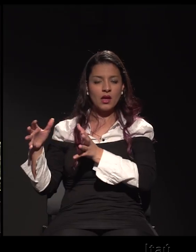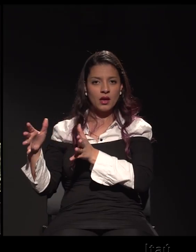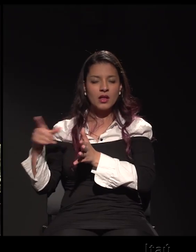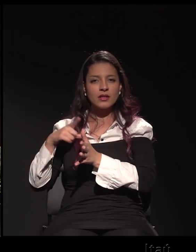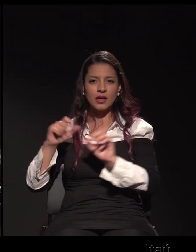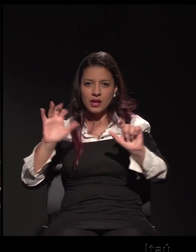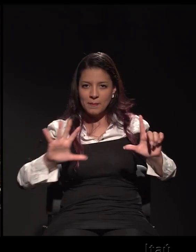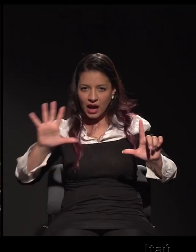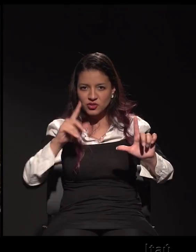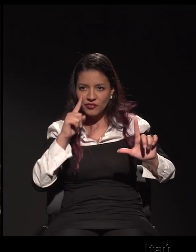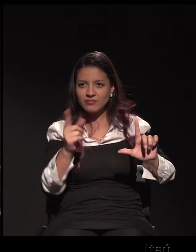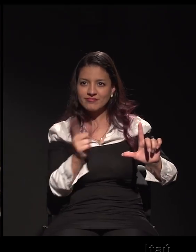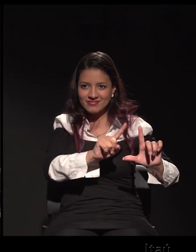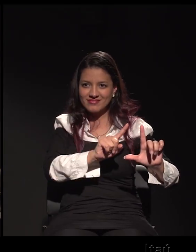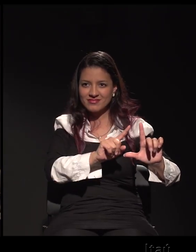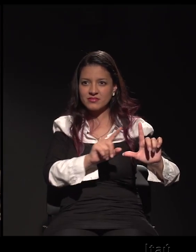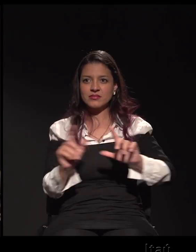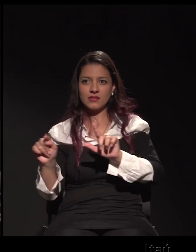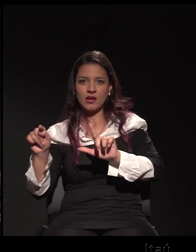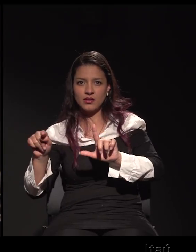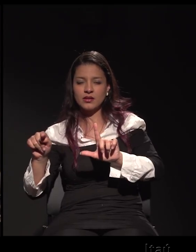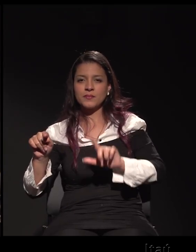nesse limite aqui, qual seria? 3 e...